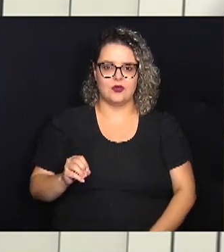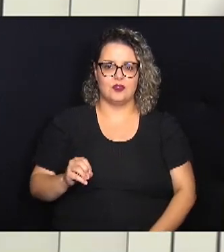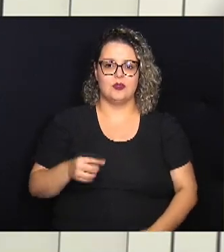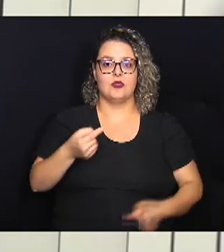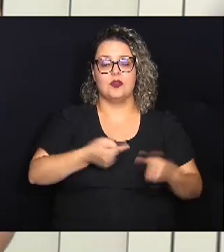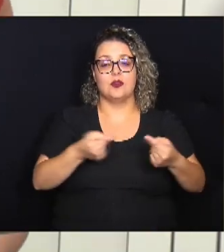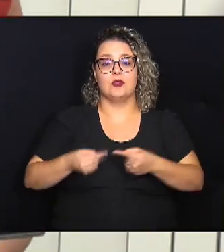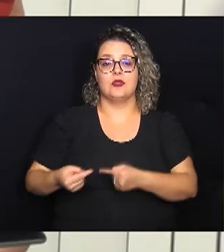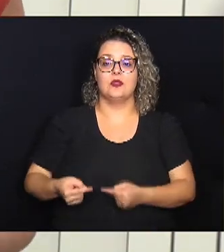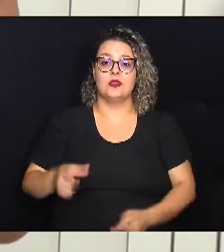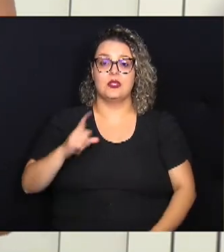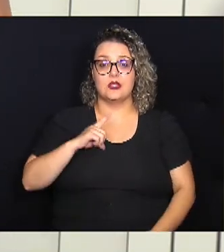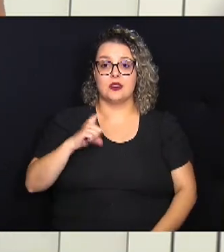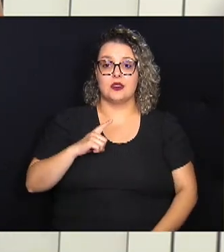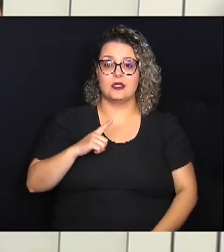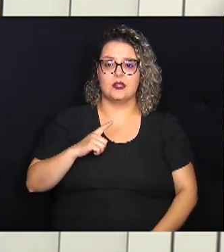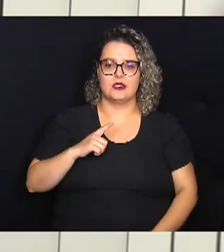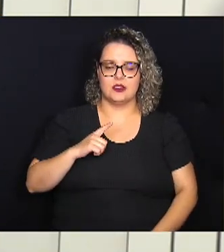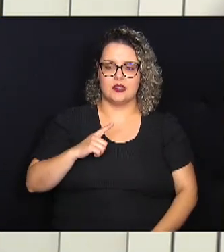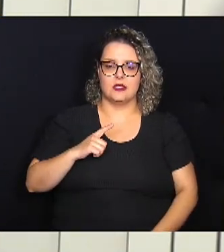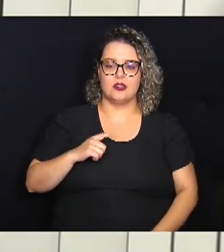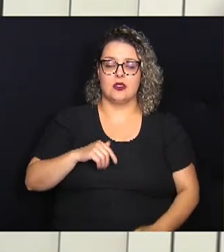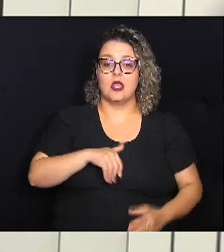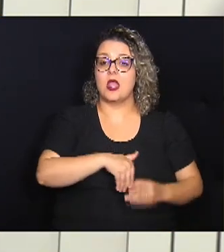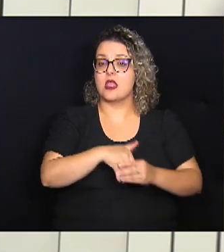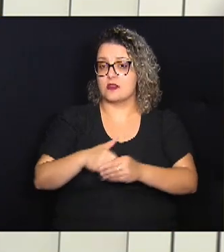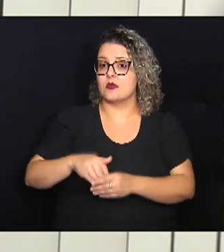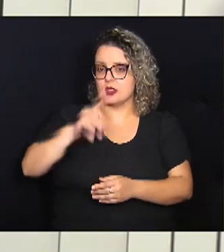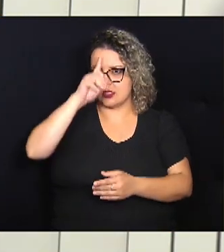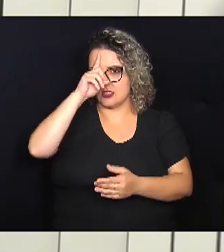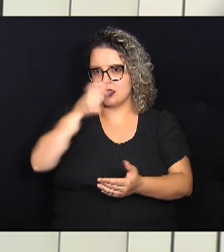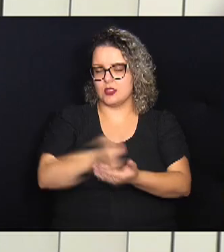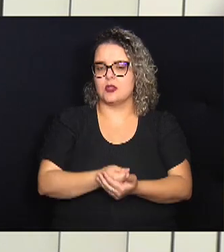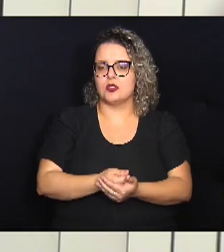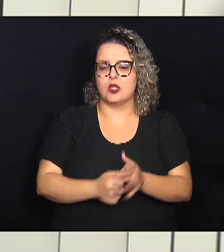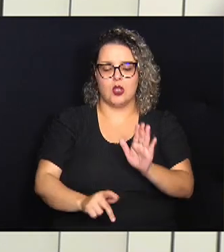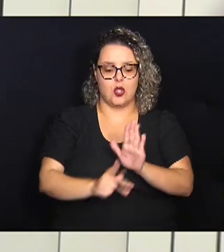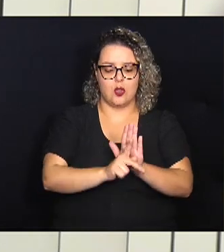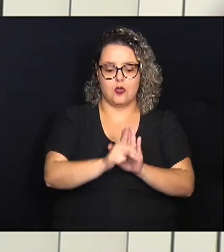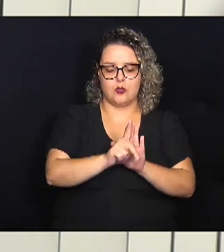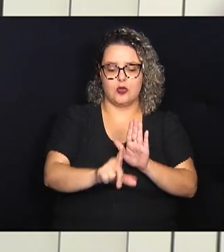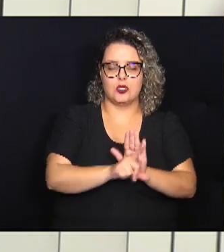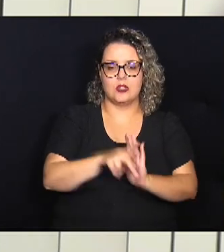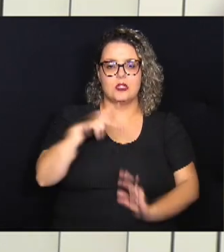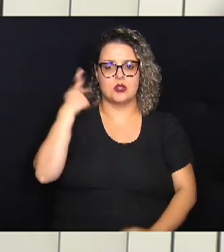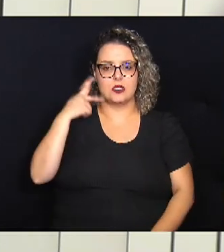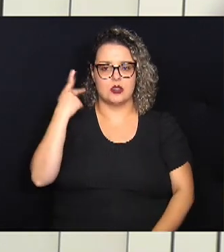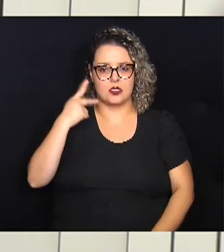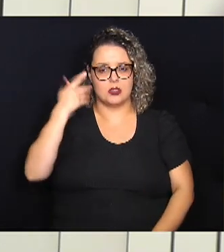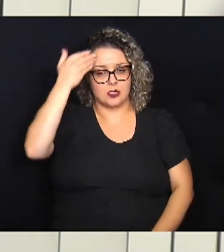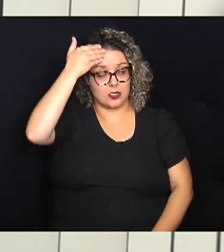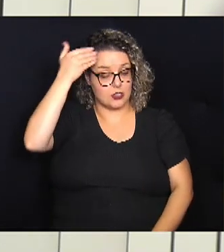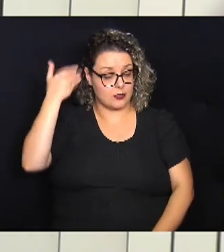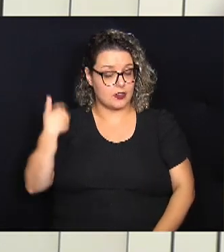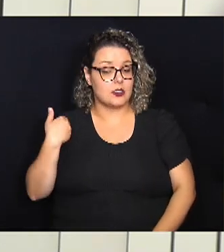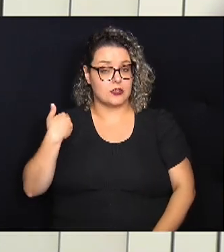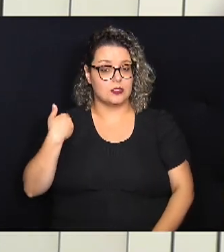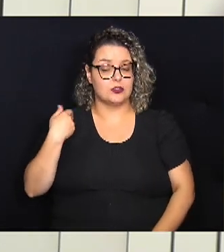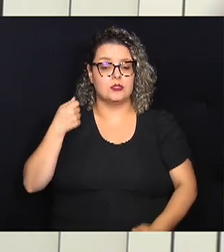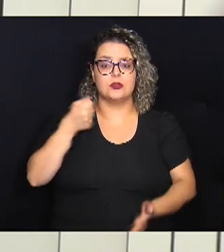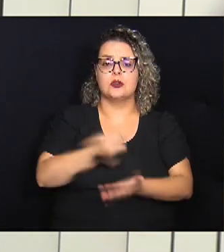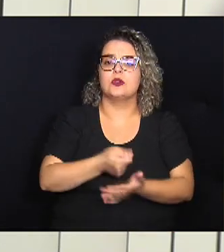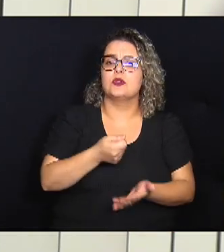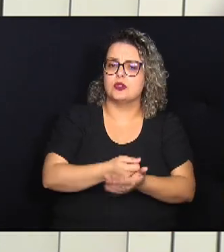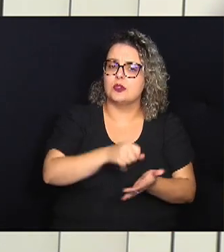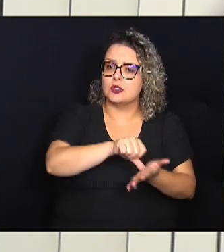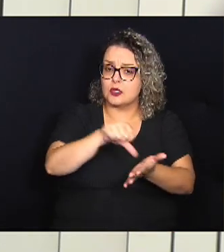discussões previstas está, em votação definitiva, o projeto de lei da vereadora Débora Palermo, que obriga as unidades